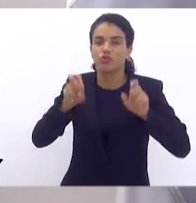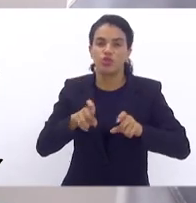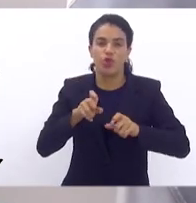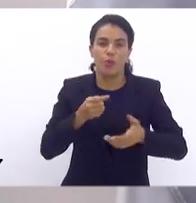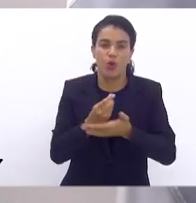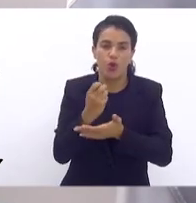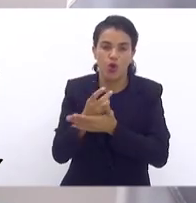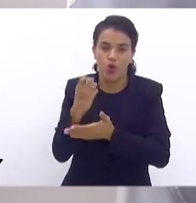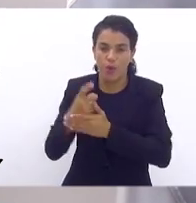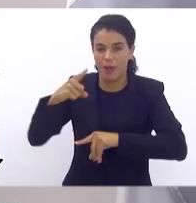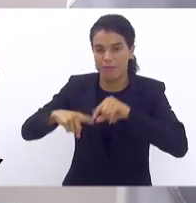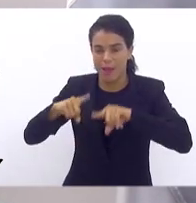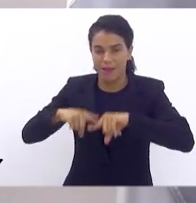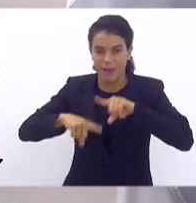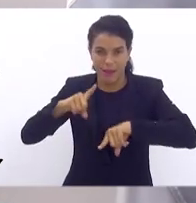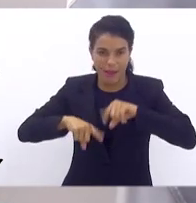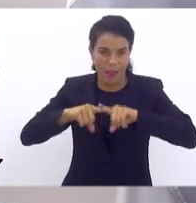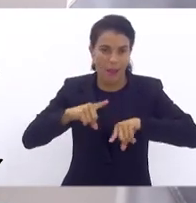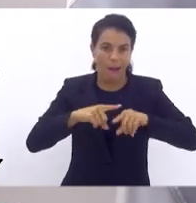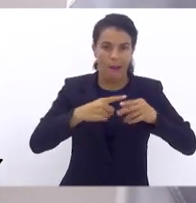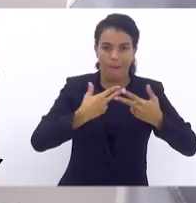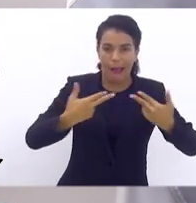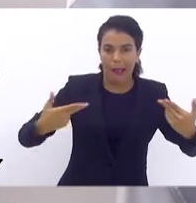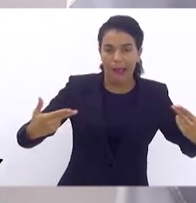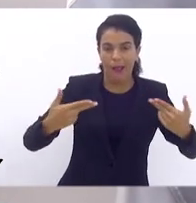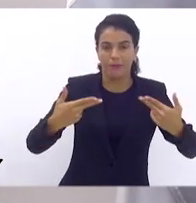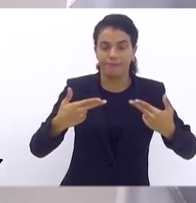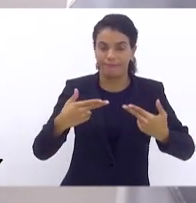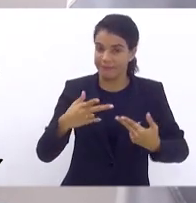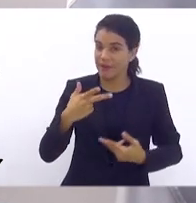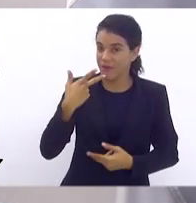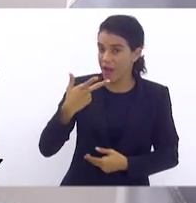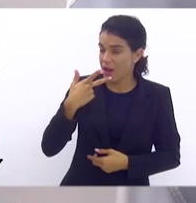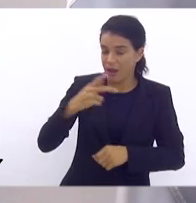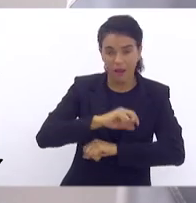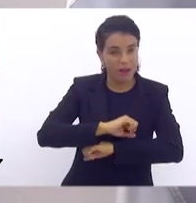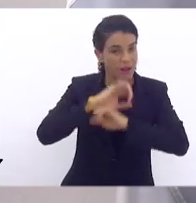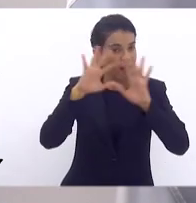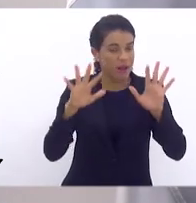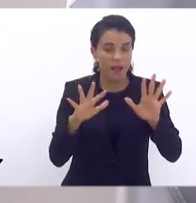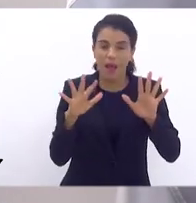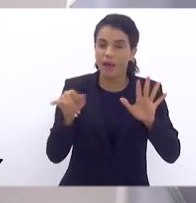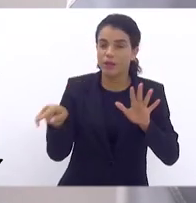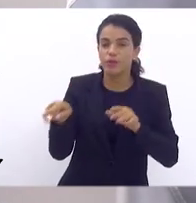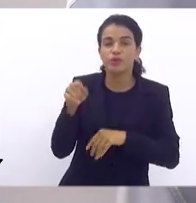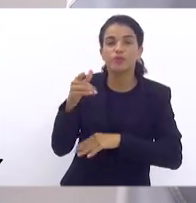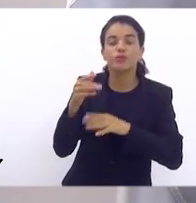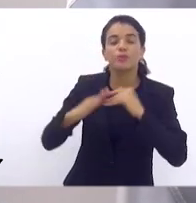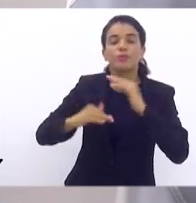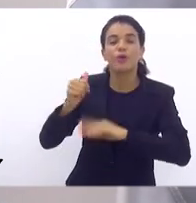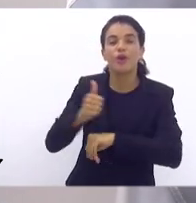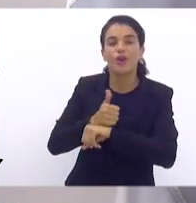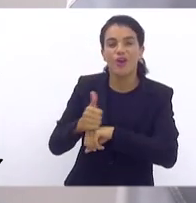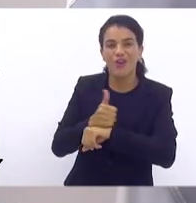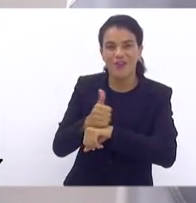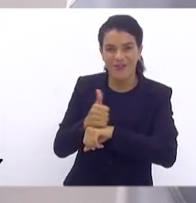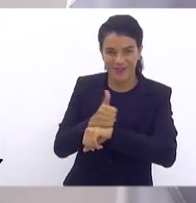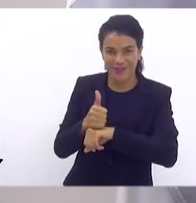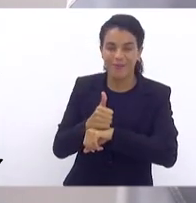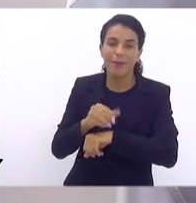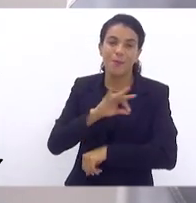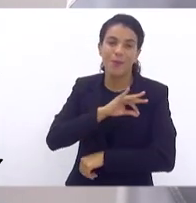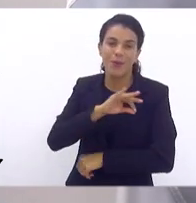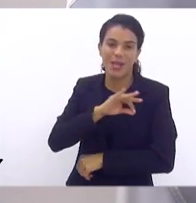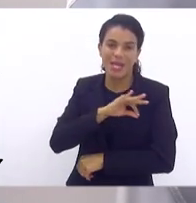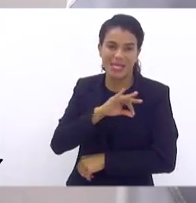equipamentos Esse ficou muito claro aqui é na fala do dos dos profissionais da Tec da polícia